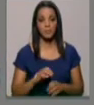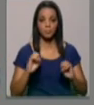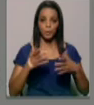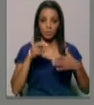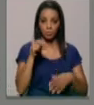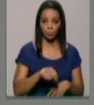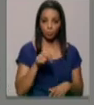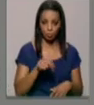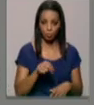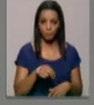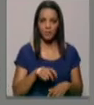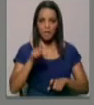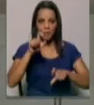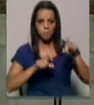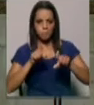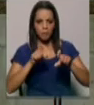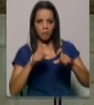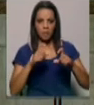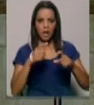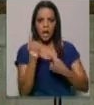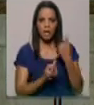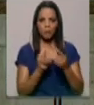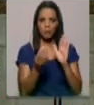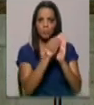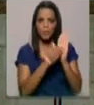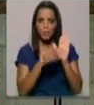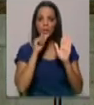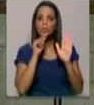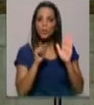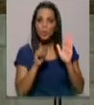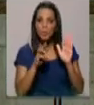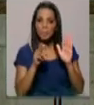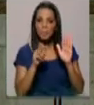de junho ainda havia turnos por preencher e o nome de Margarida Celeiro continua de fora.